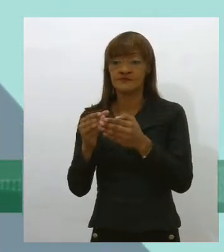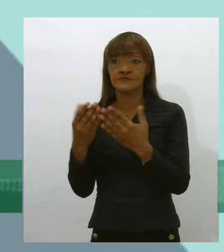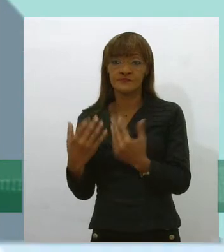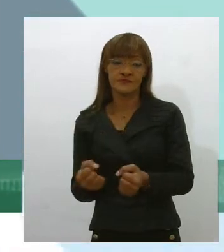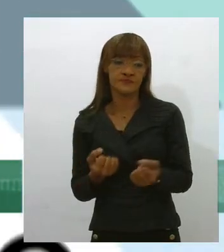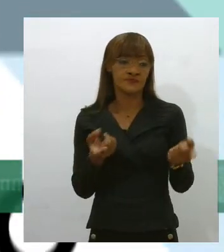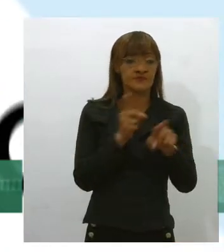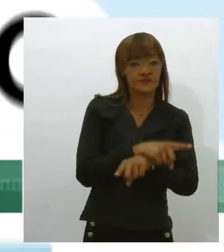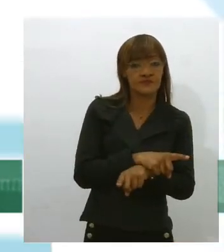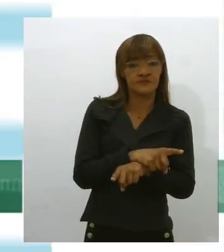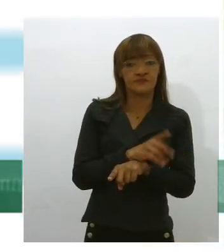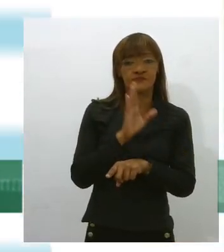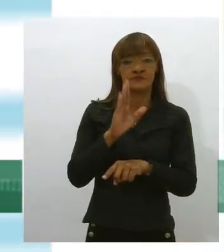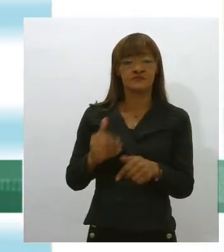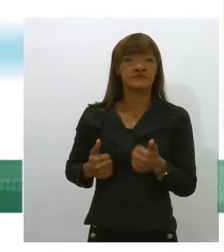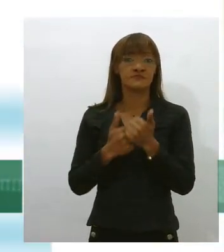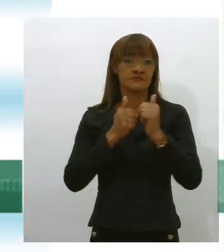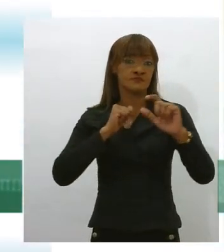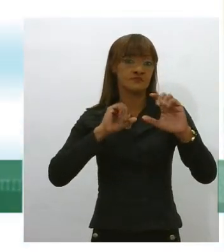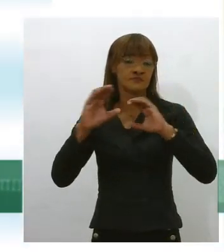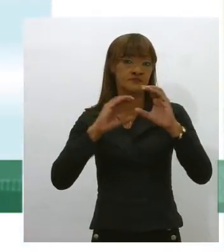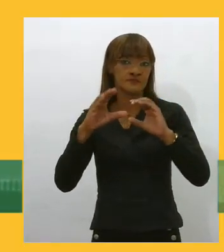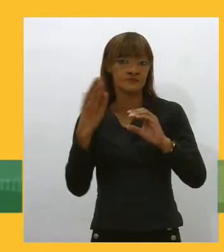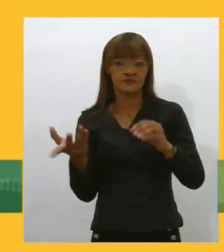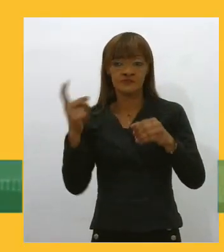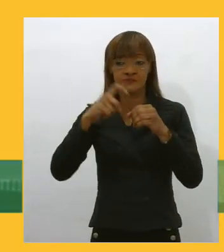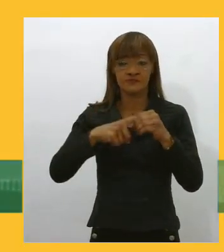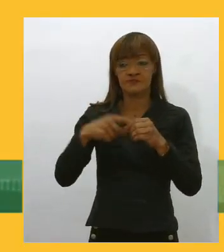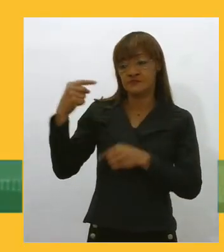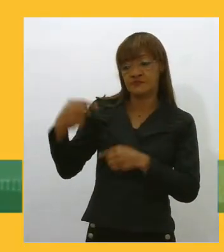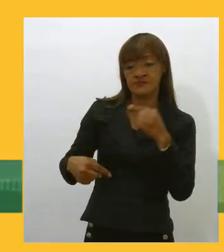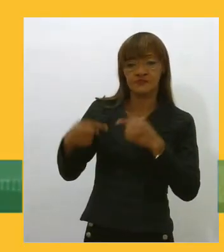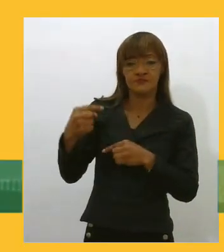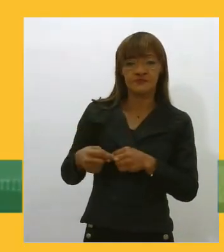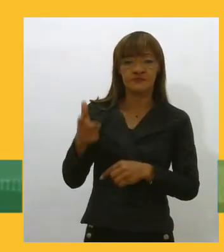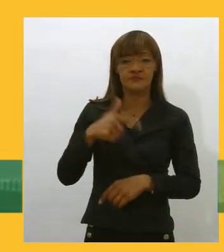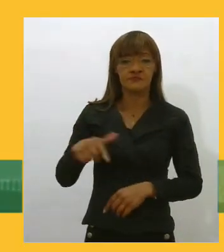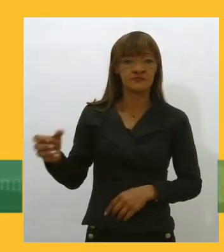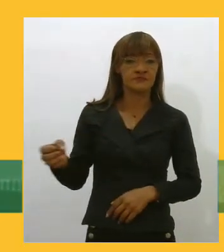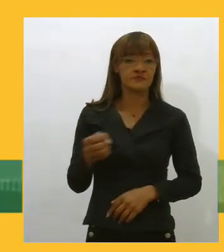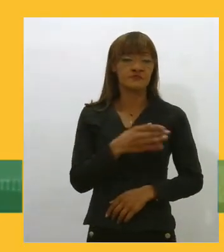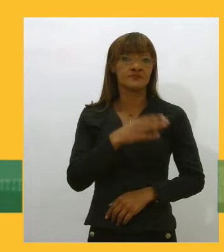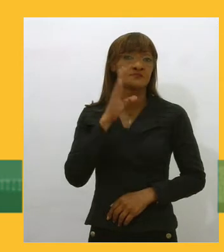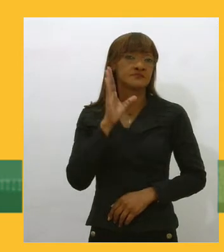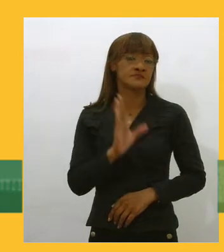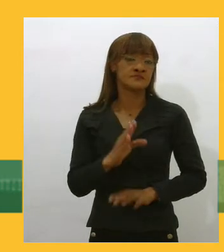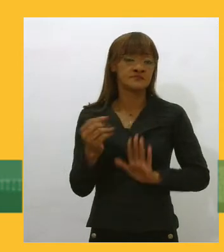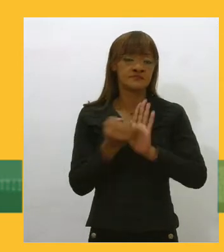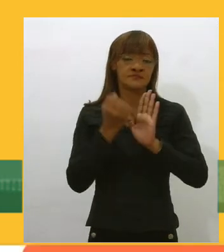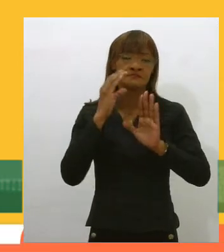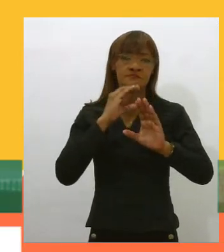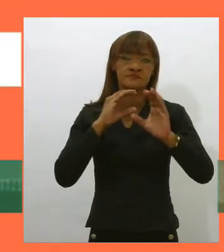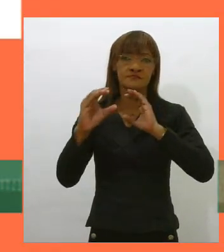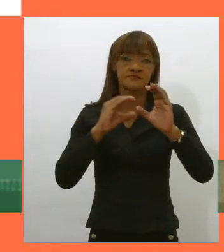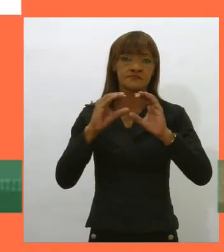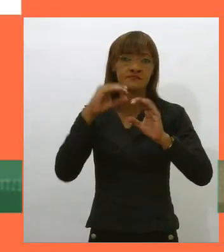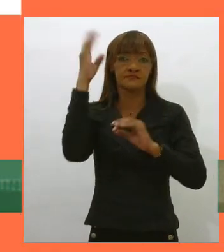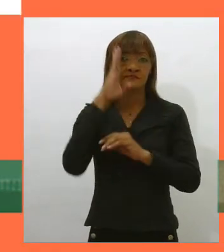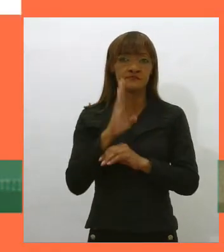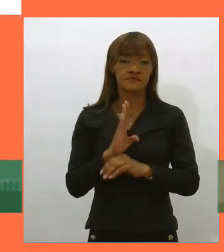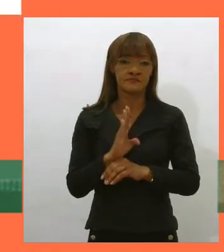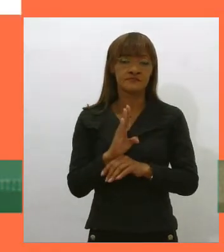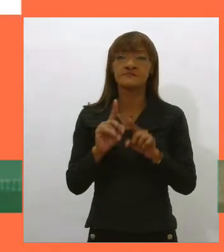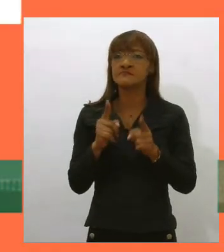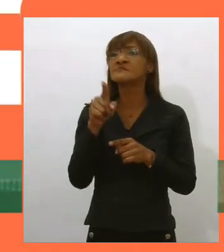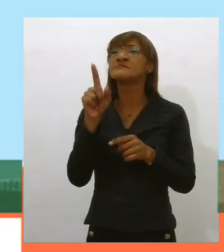principalmente por conta da retomada da discussão de um novo marco regulatório para a comunicação no Brasil mas o que você